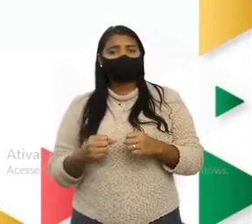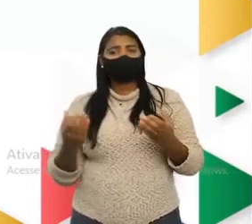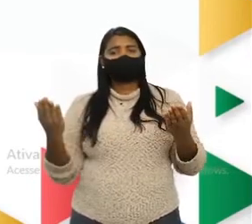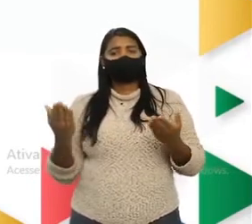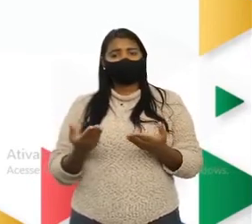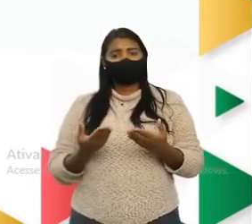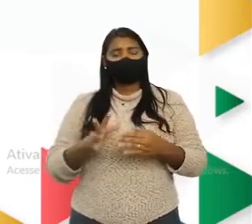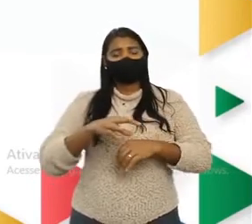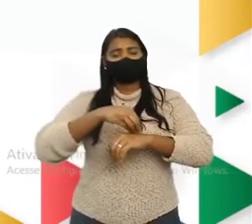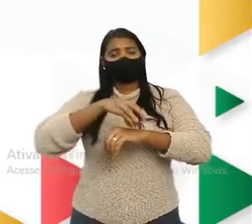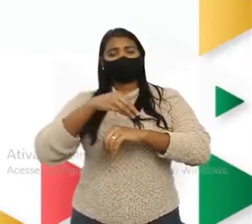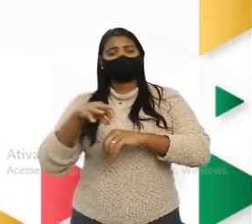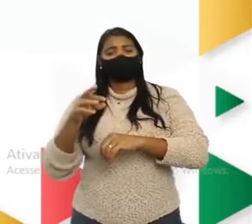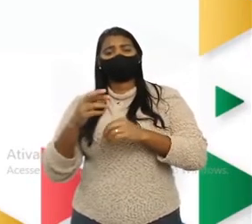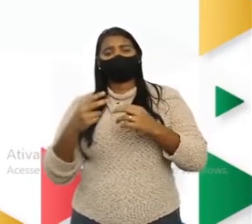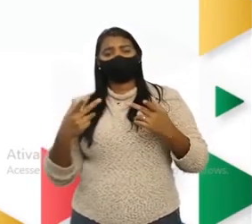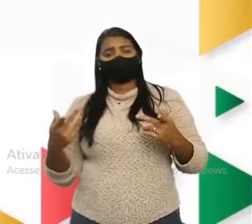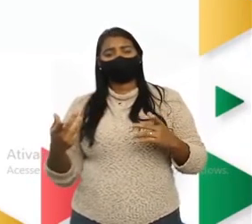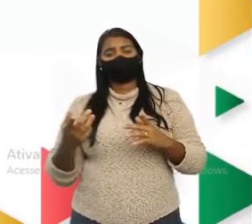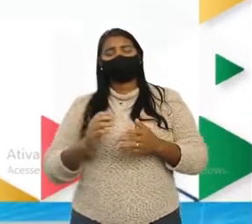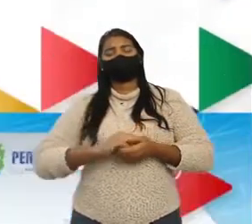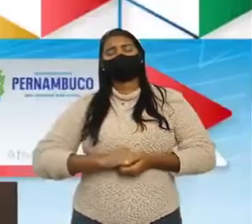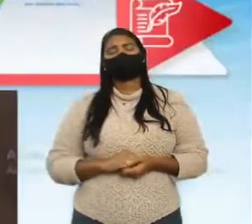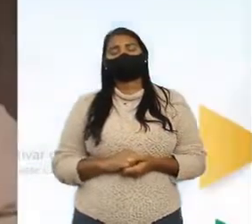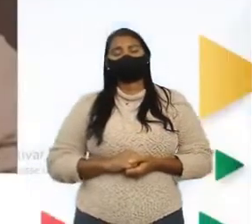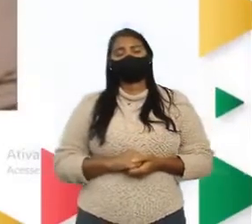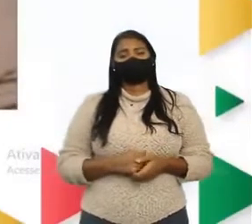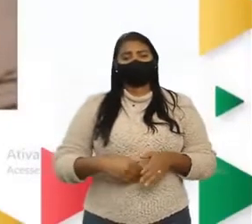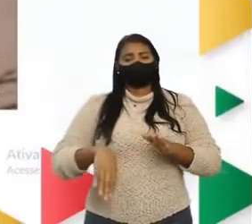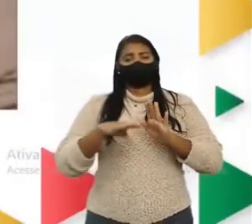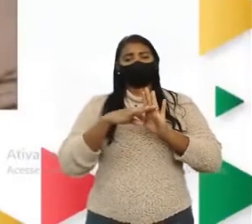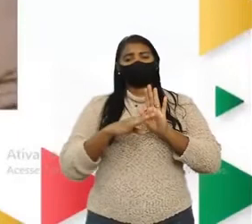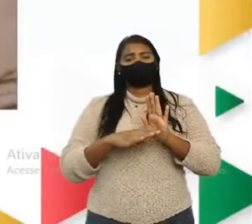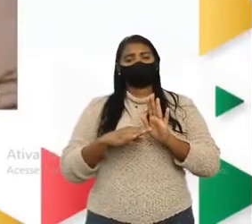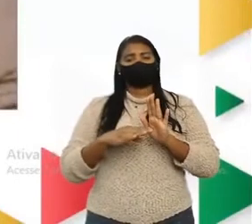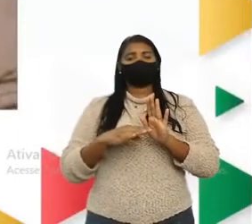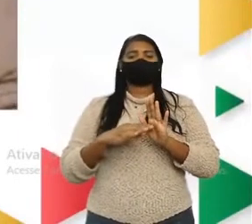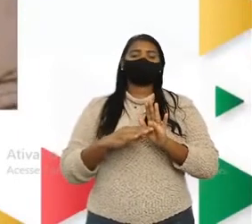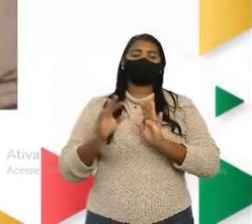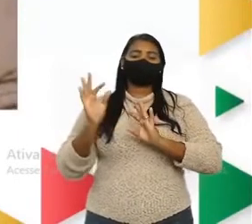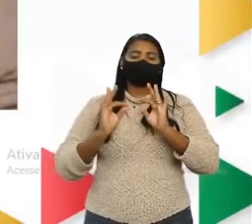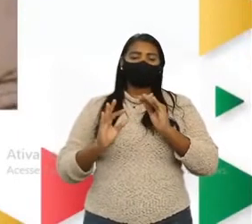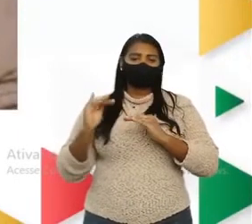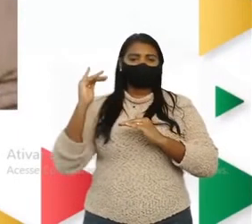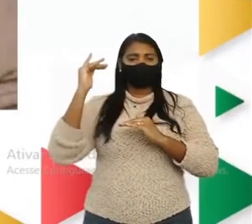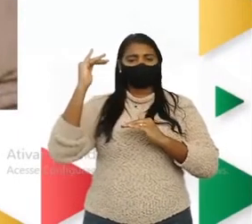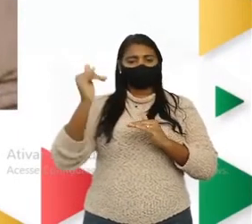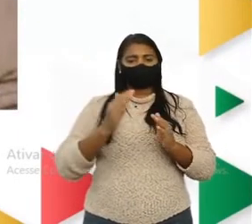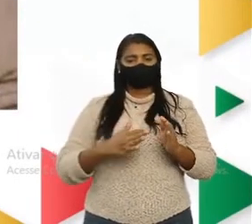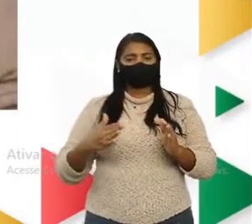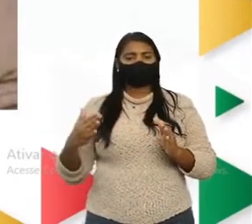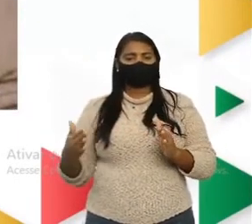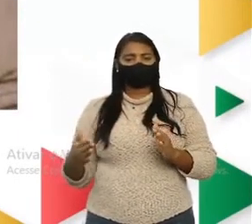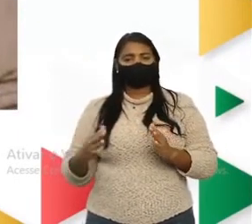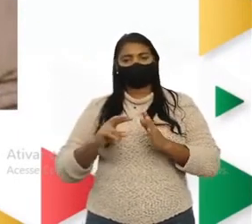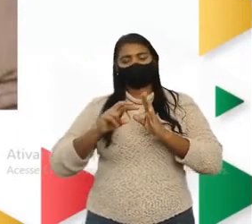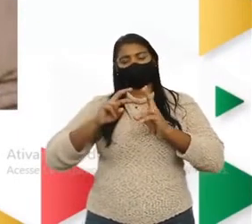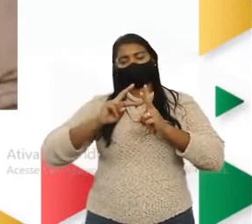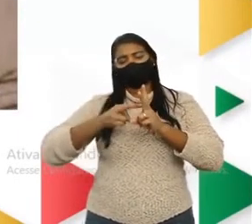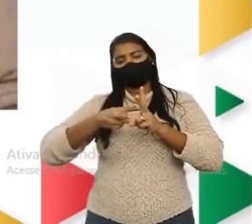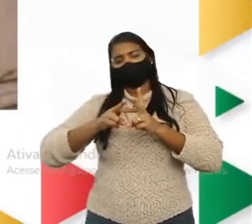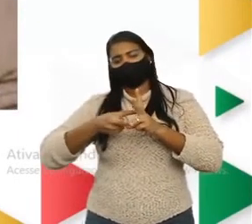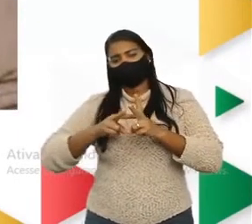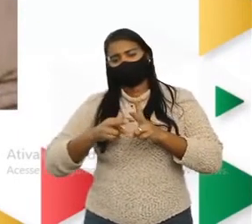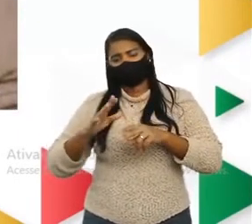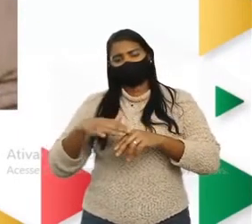vão pleitear outras questões, certo? Que depois vão amadurecer, né, no processo de formação dos sindicatos, que se